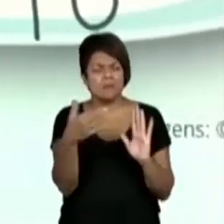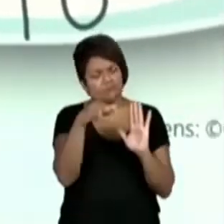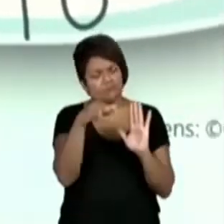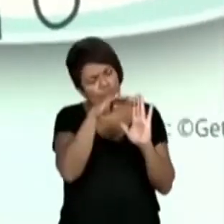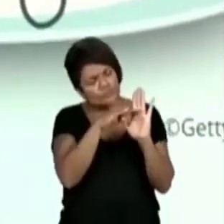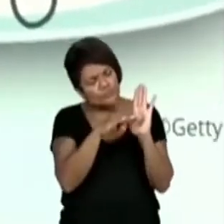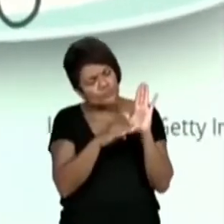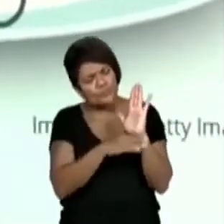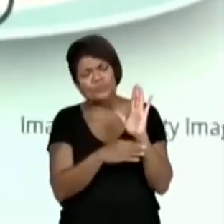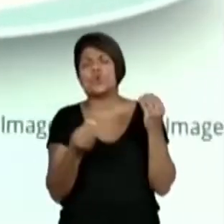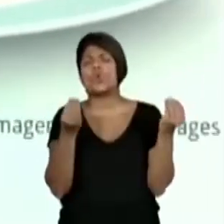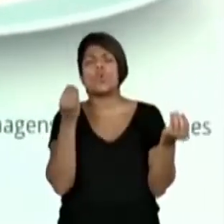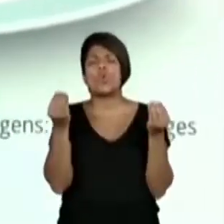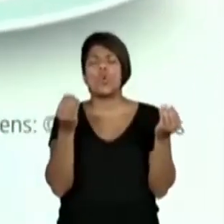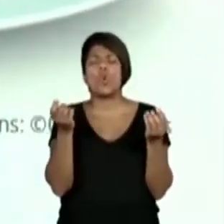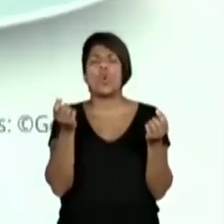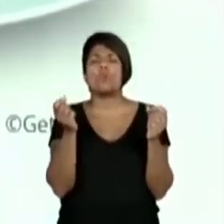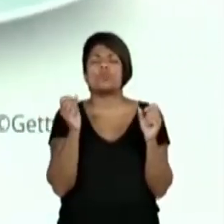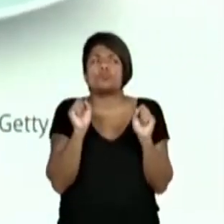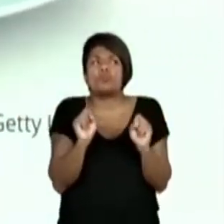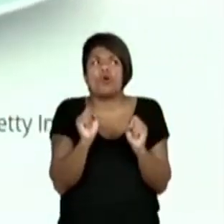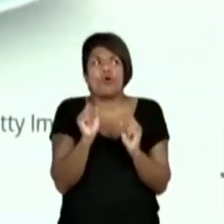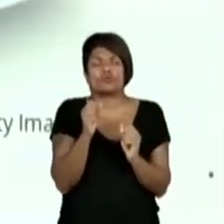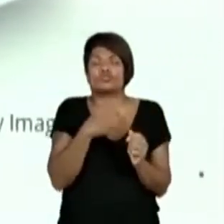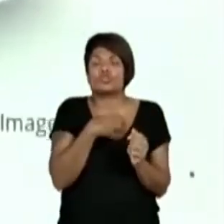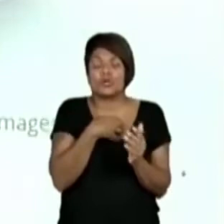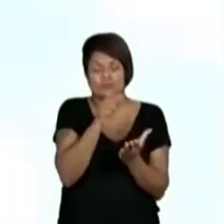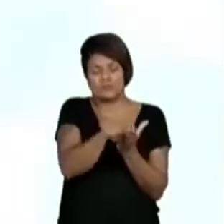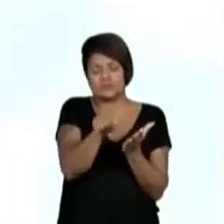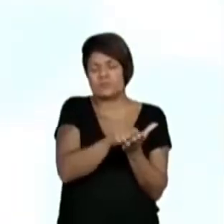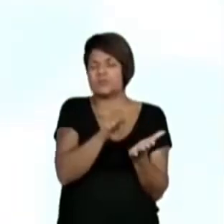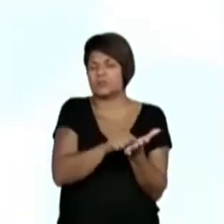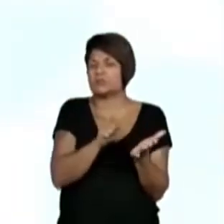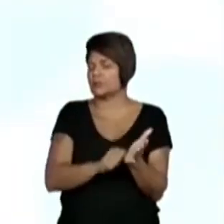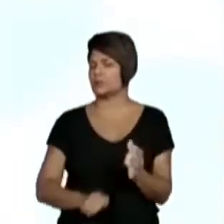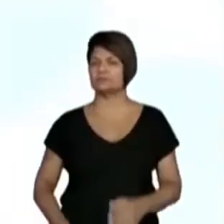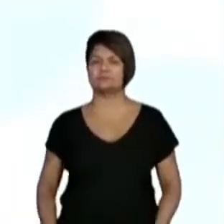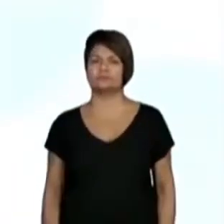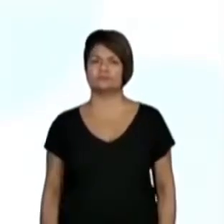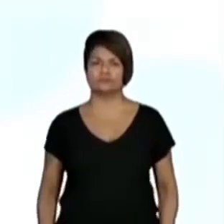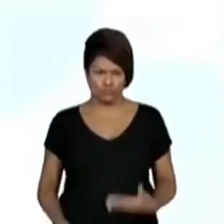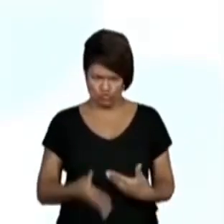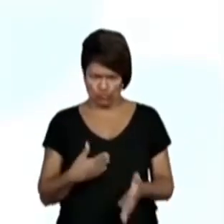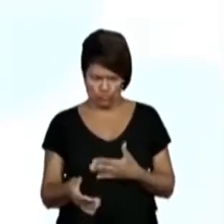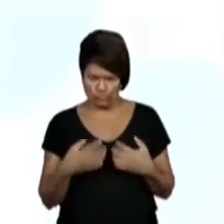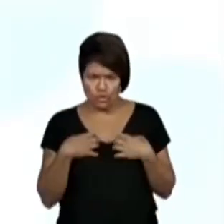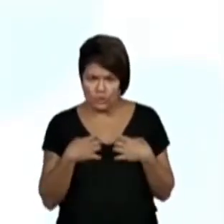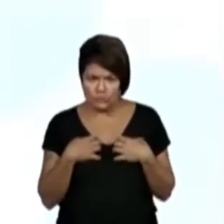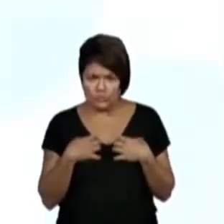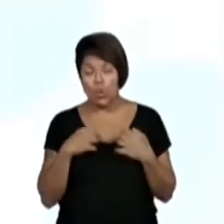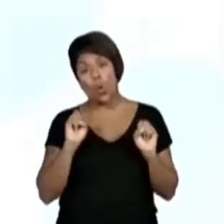como podem ser escritas? Como elas podem ser escritas?